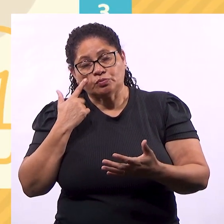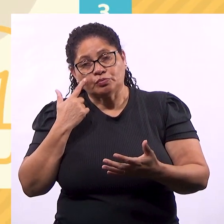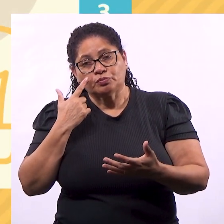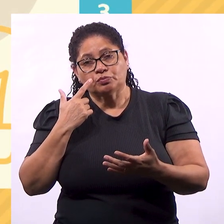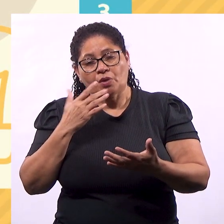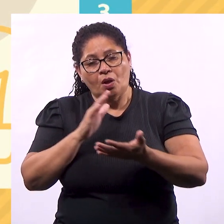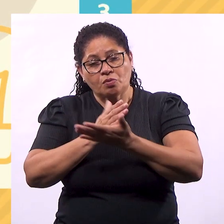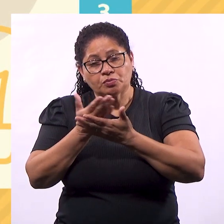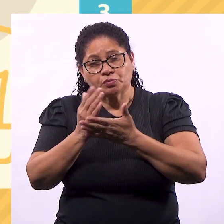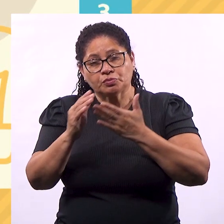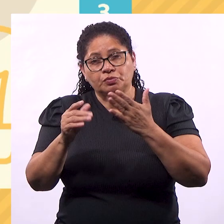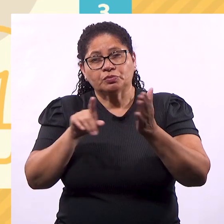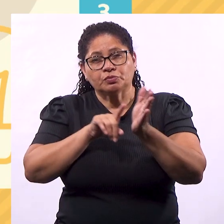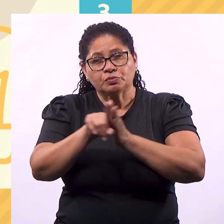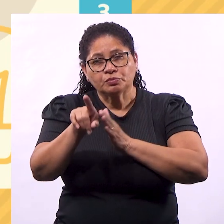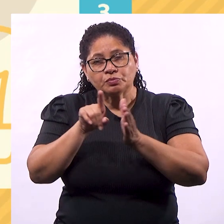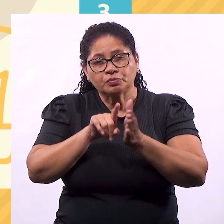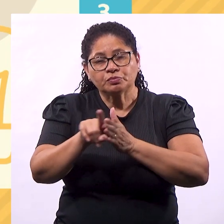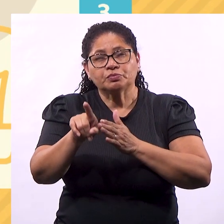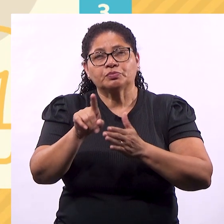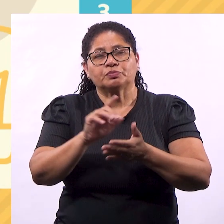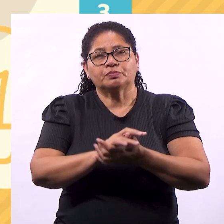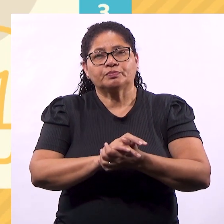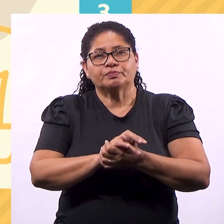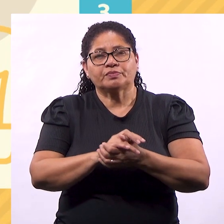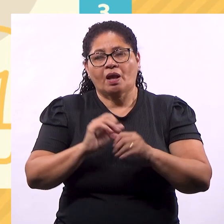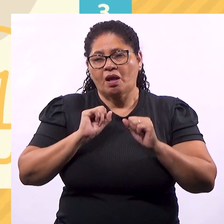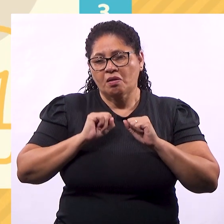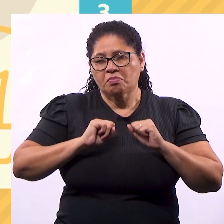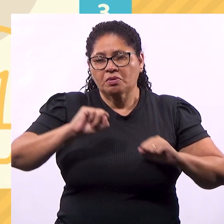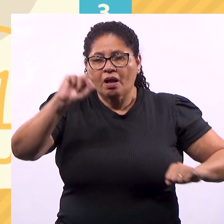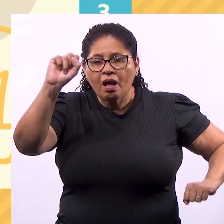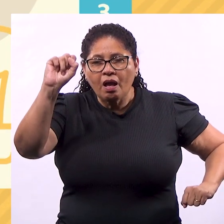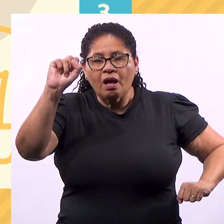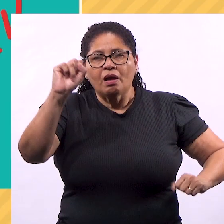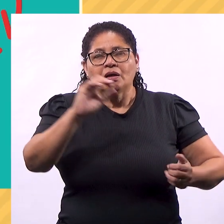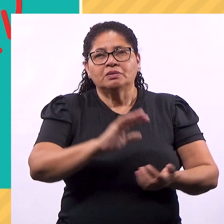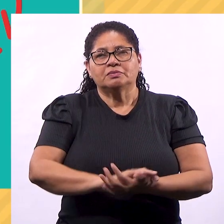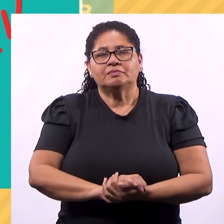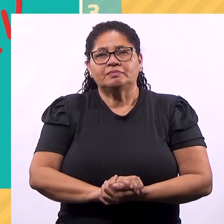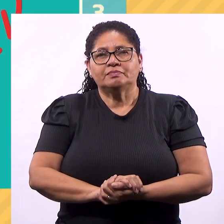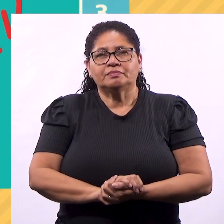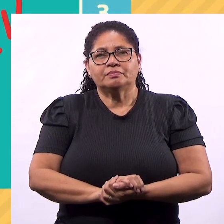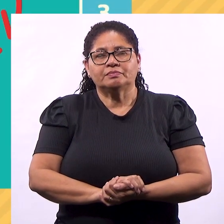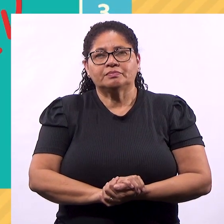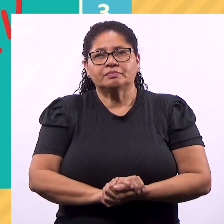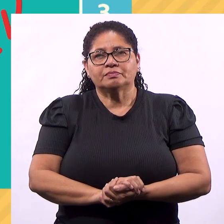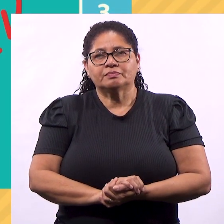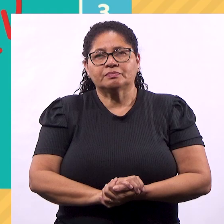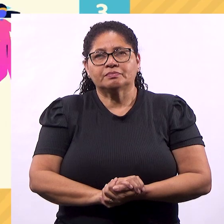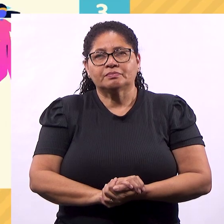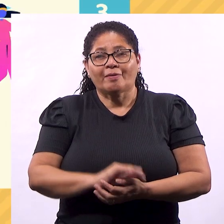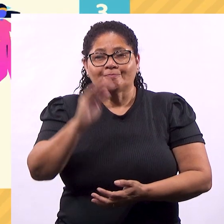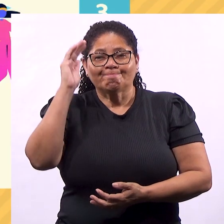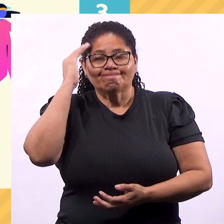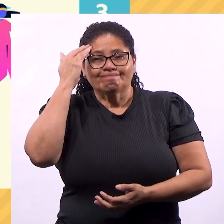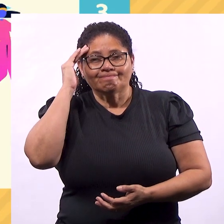visualizou aí algumas questões para você ter super poderes para você